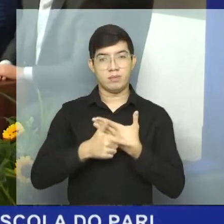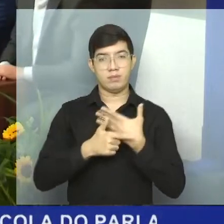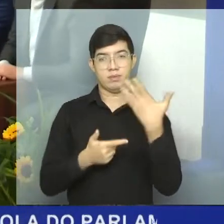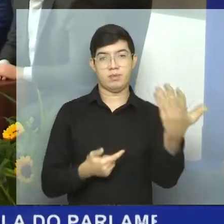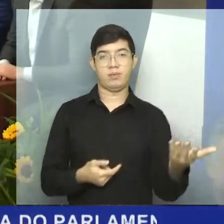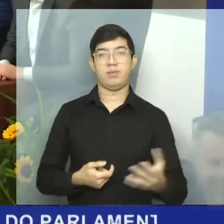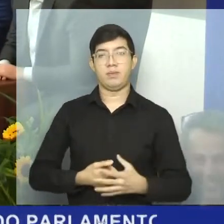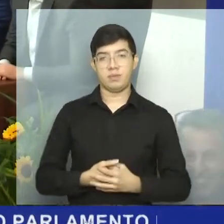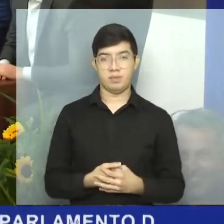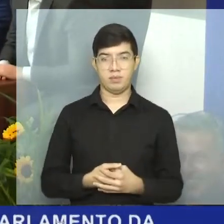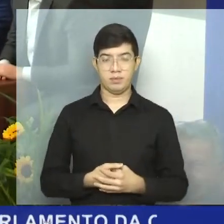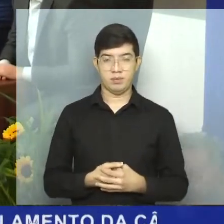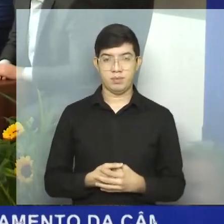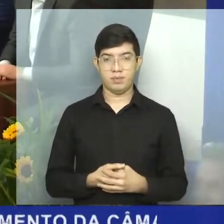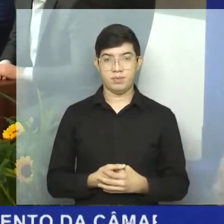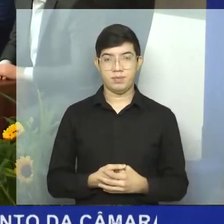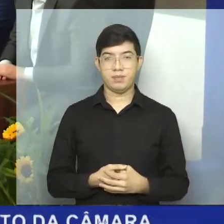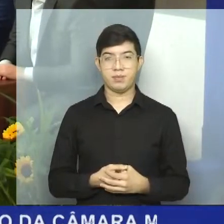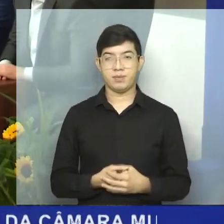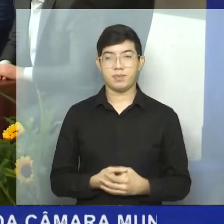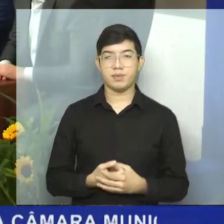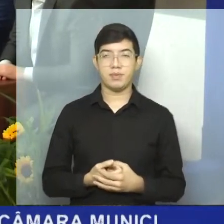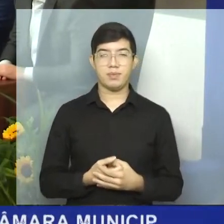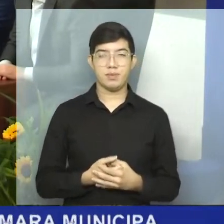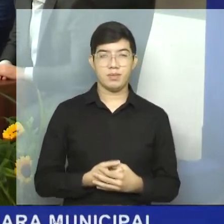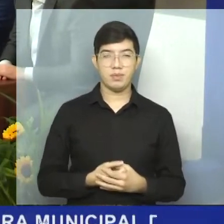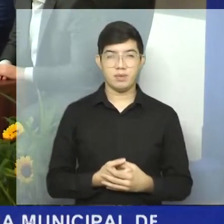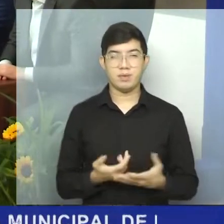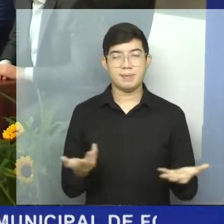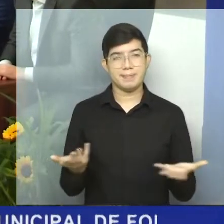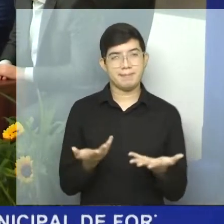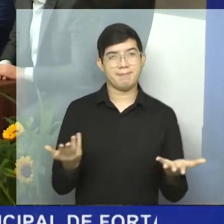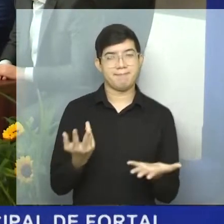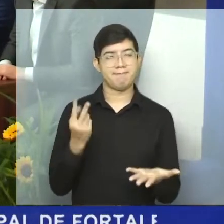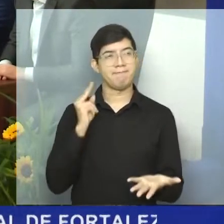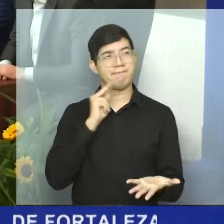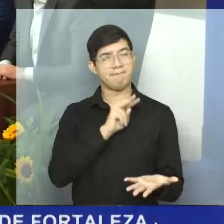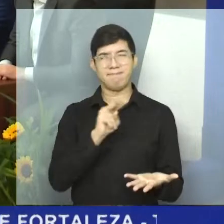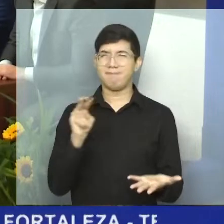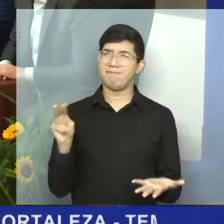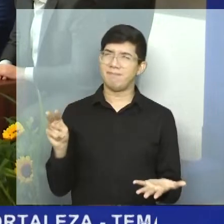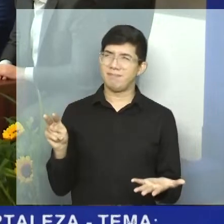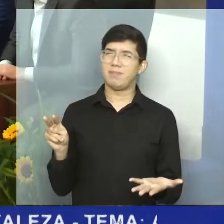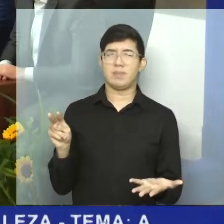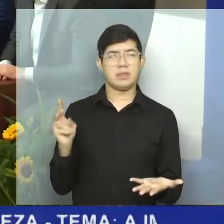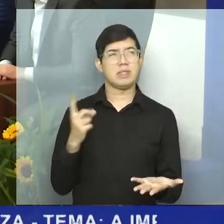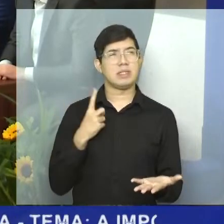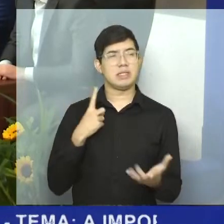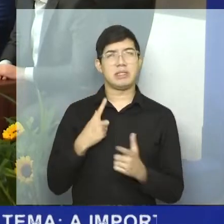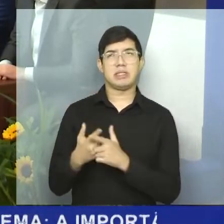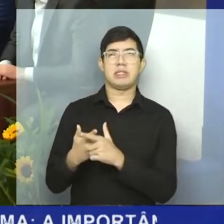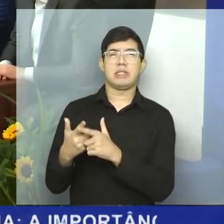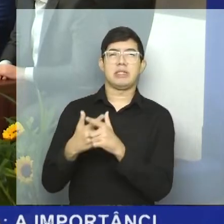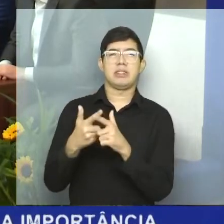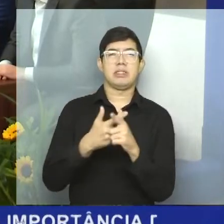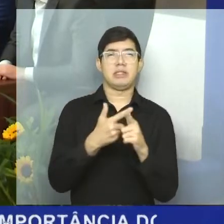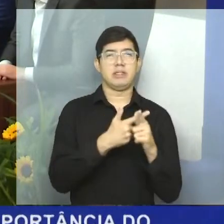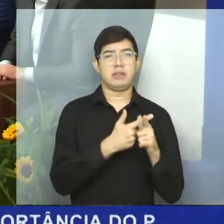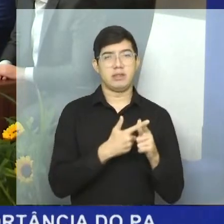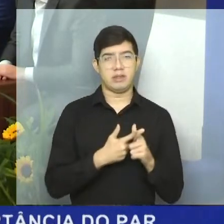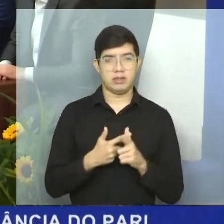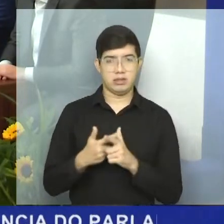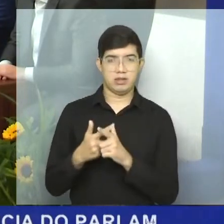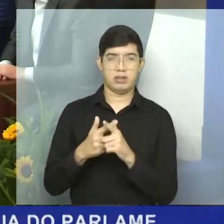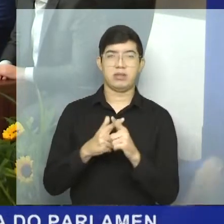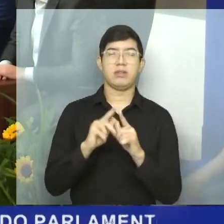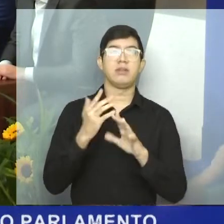Veja, nós estamos vivendo tempos muito esquisitos. Por quê? Porque o julgamento das correntes